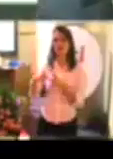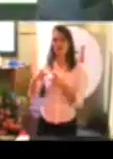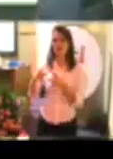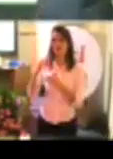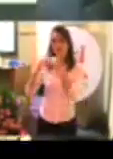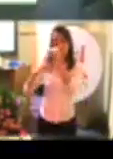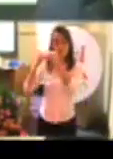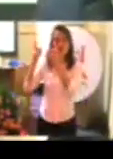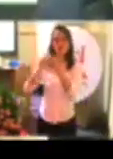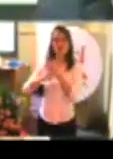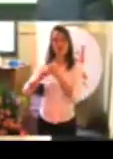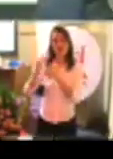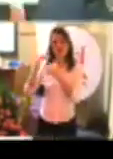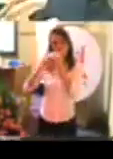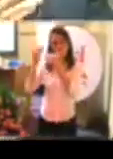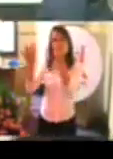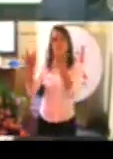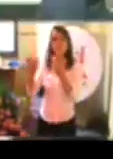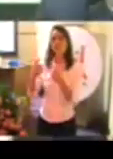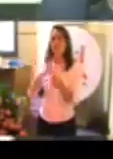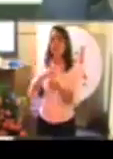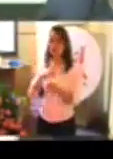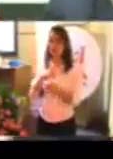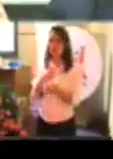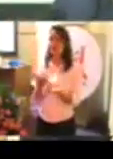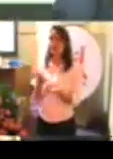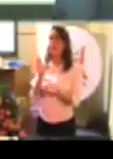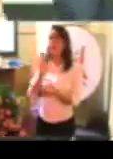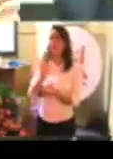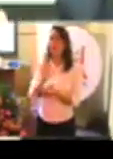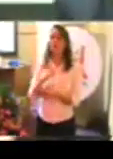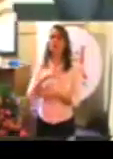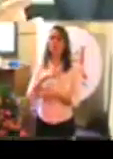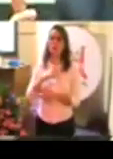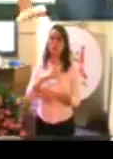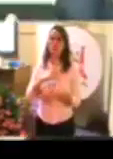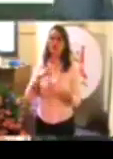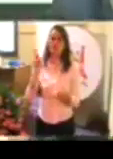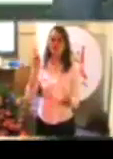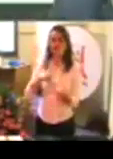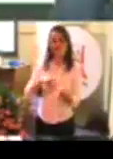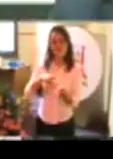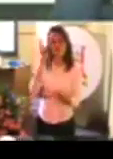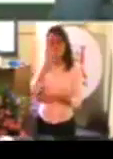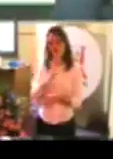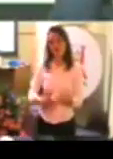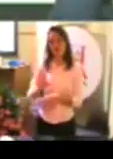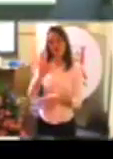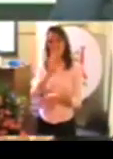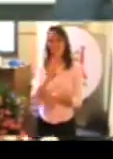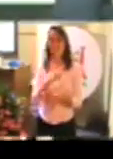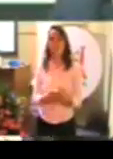cidade desenvolvida, você é uma cidade evoluída, mas essa é a realidade